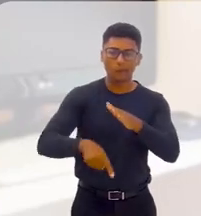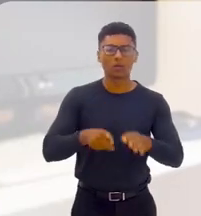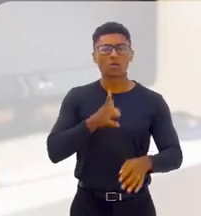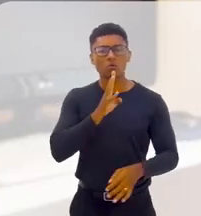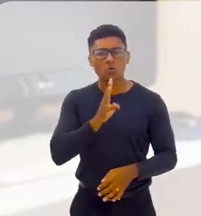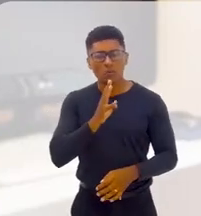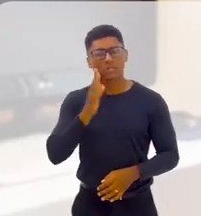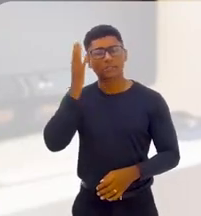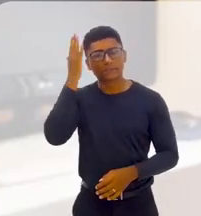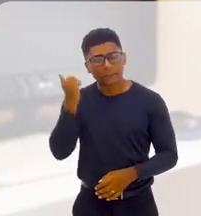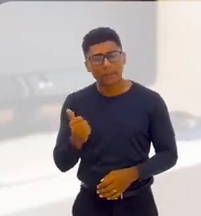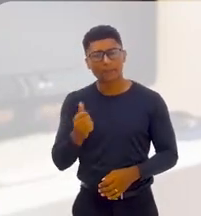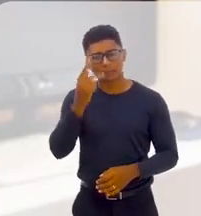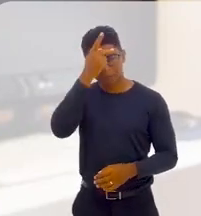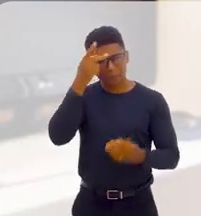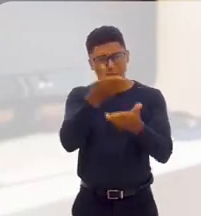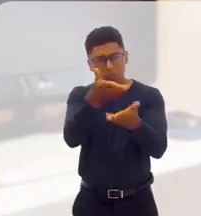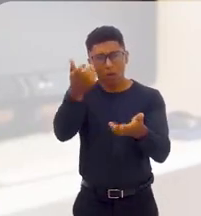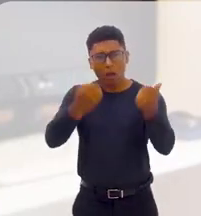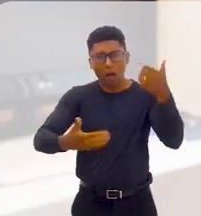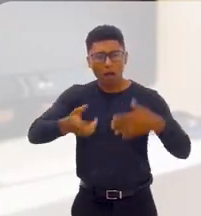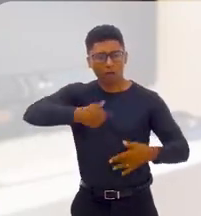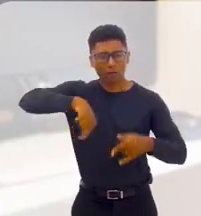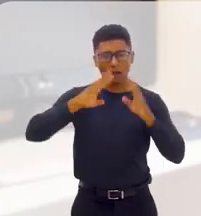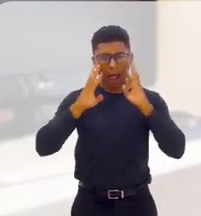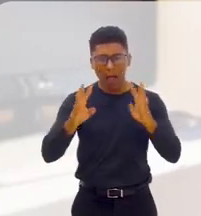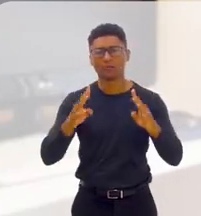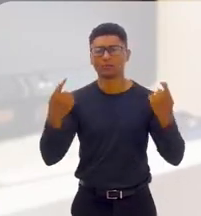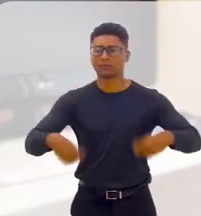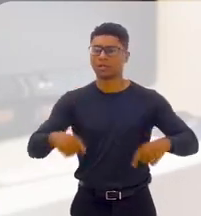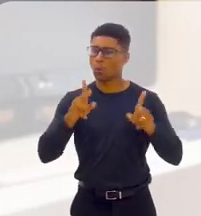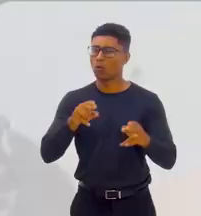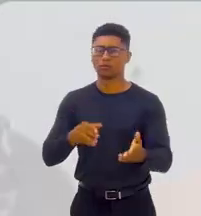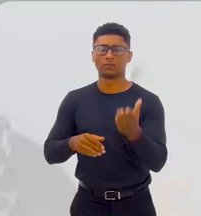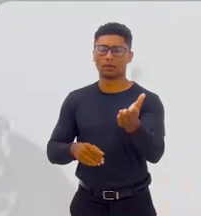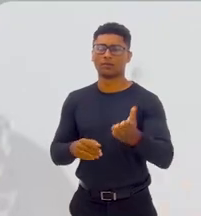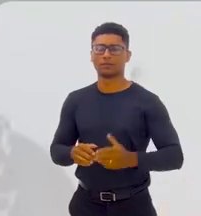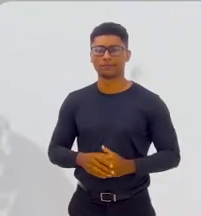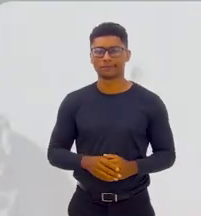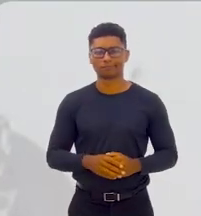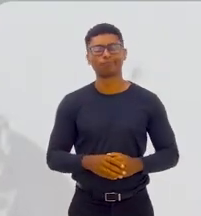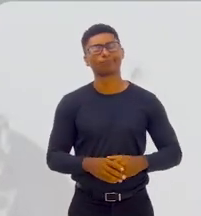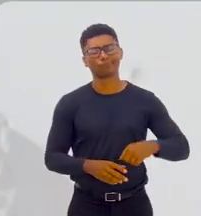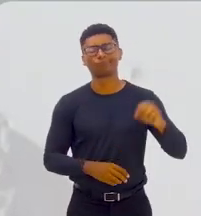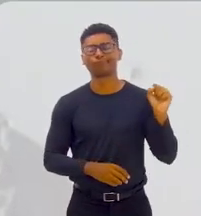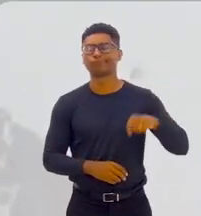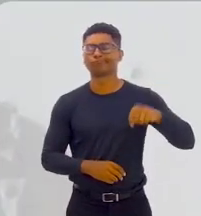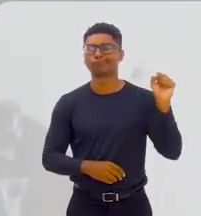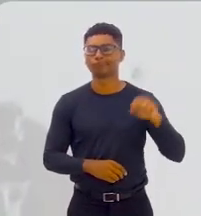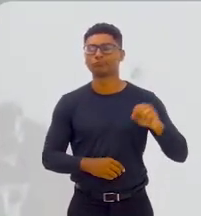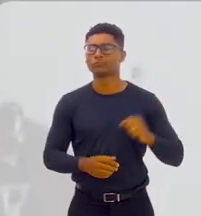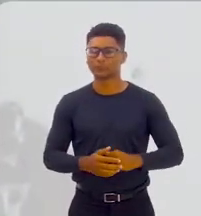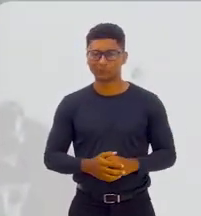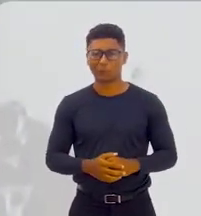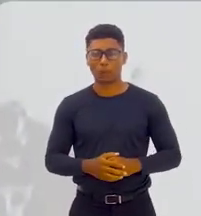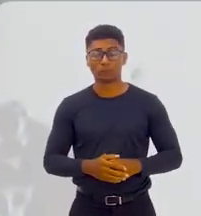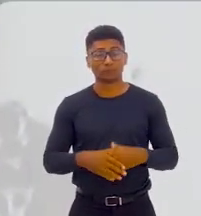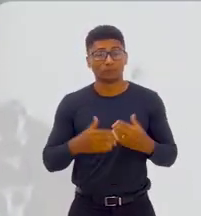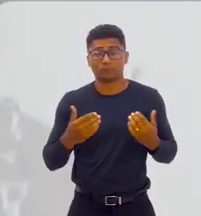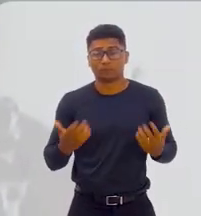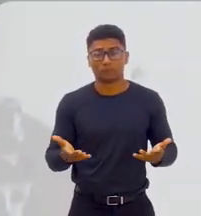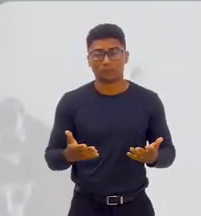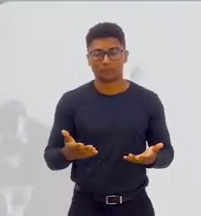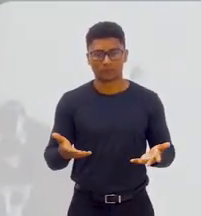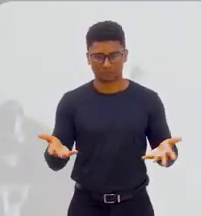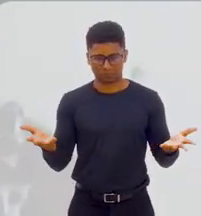pessoas do seu lugar de fala, como é o seu caso. Sim, exatamente.